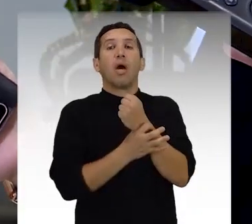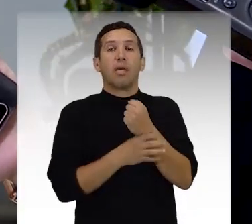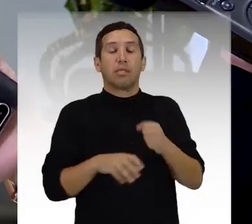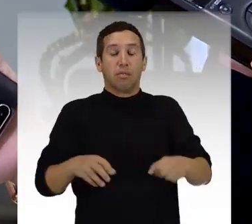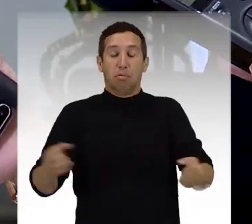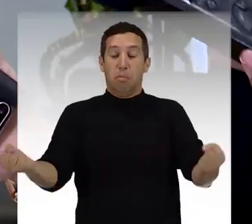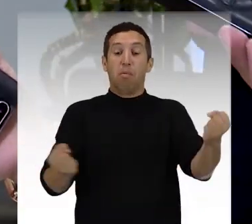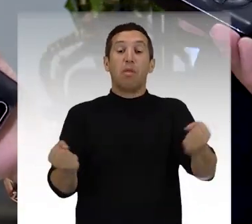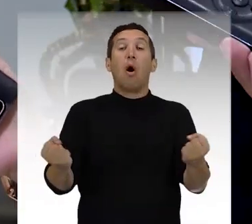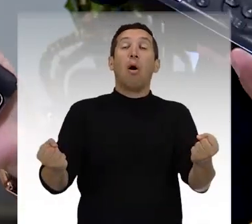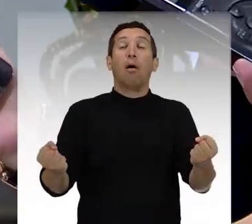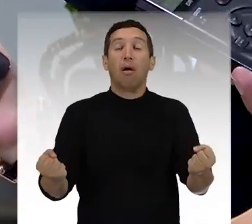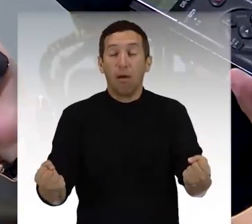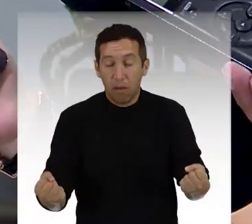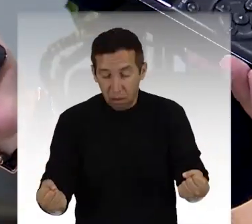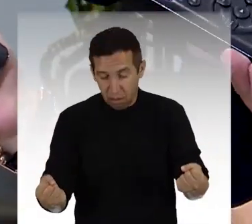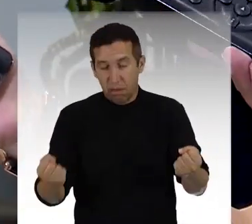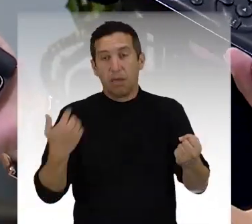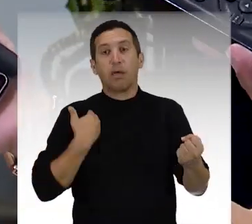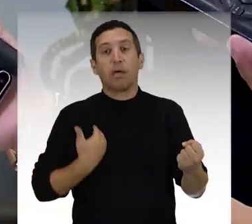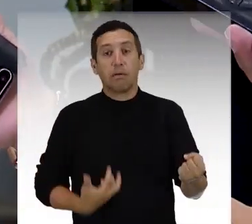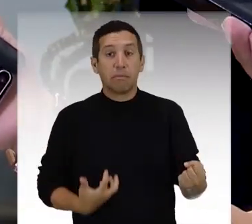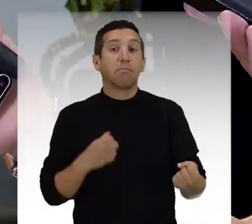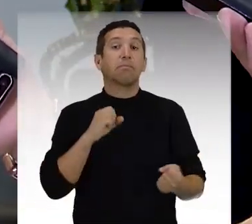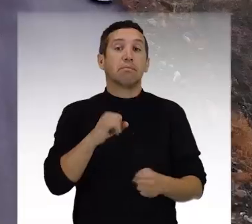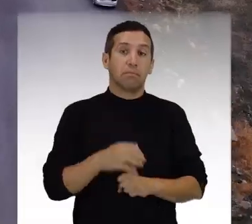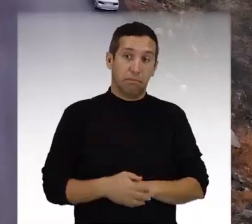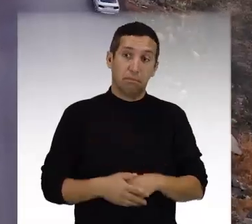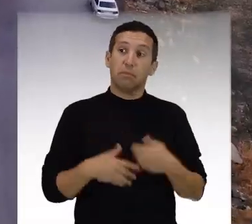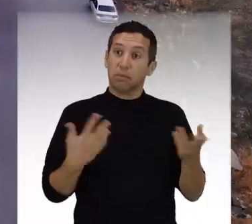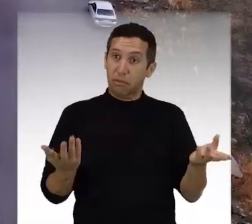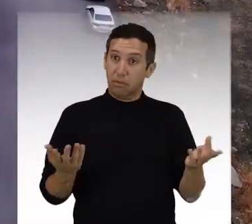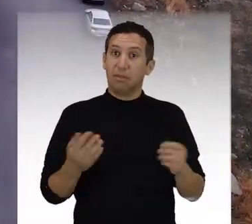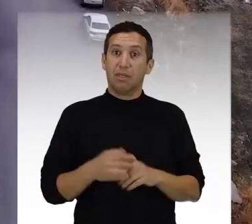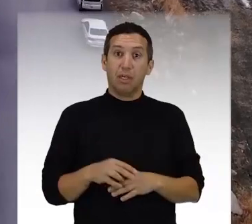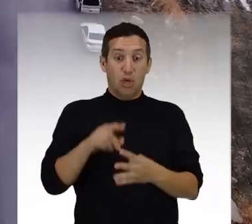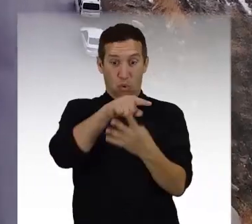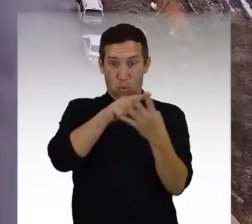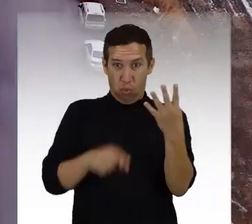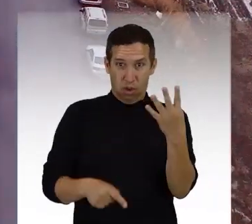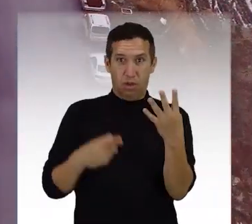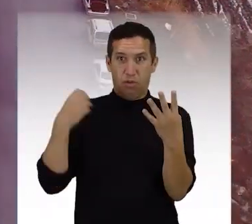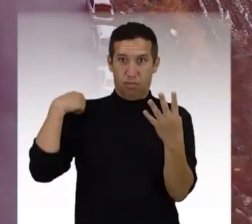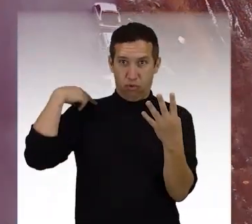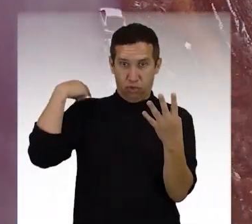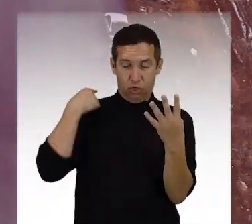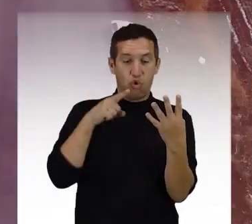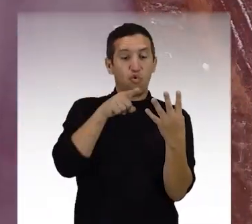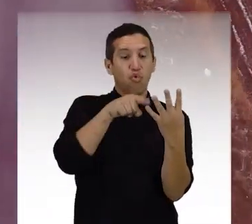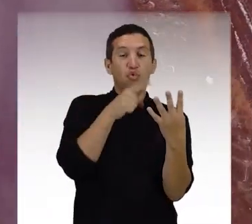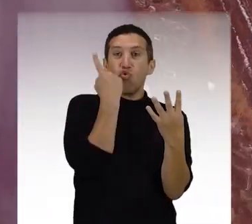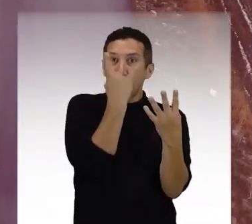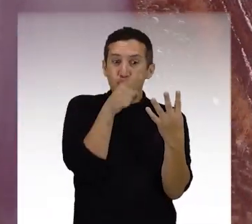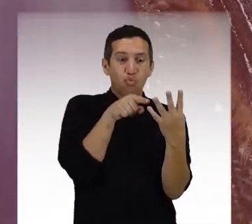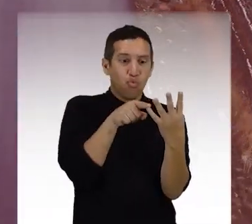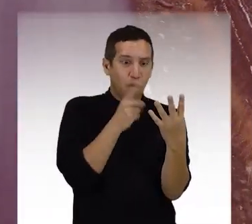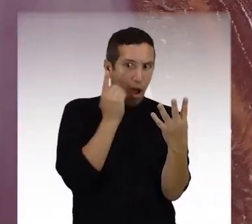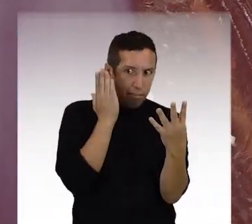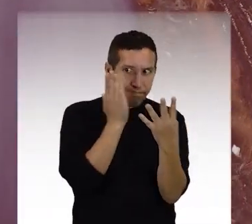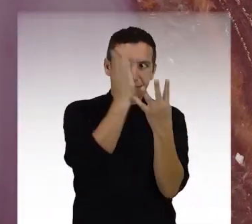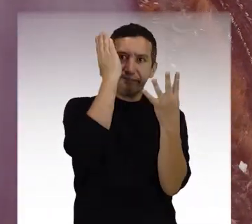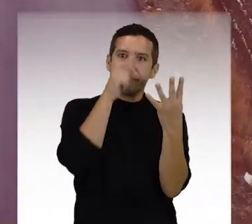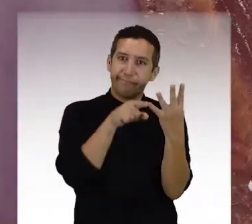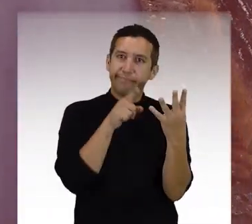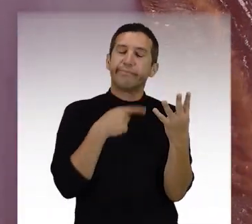da segurança que esse motorista vai conduzir o veículo. De acordo com dados da Operação Jornada Legal, 1 a cada